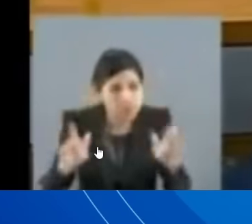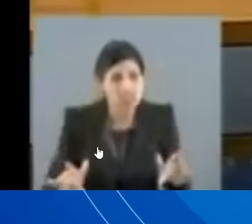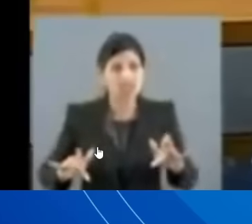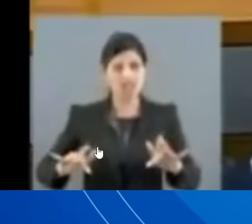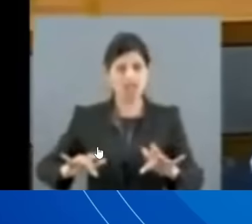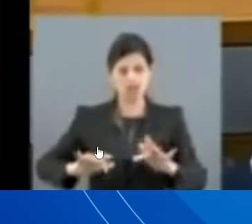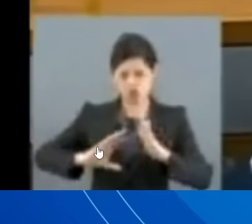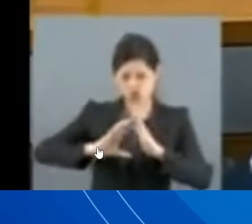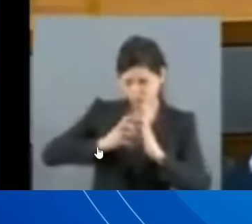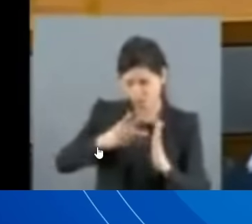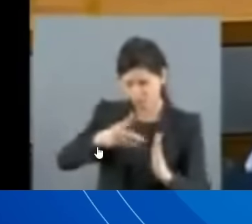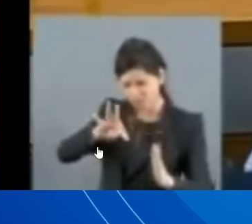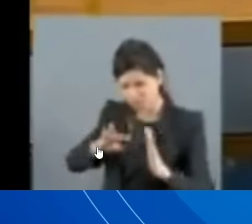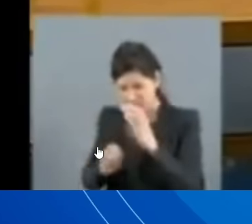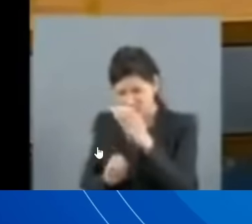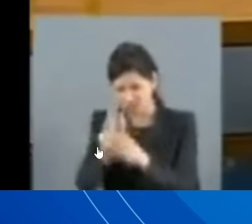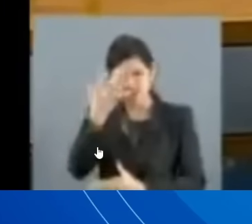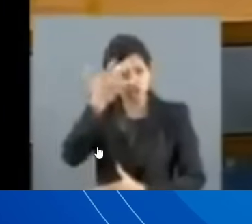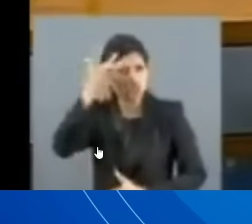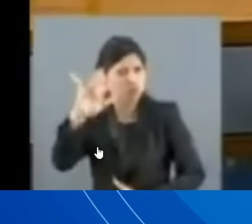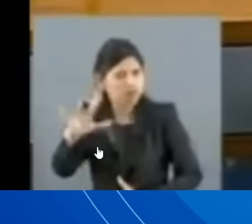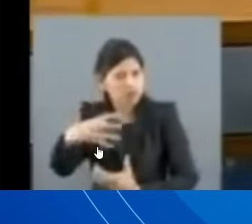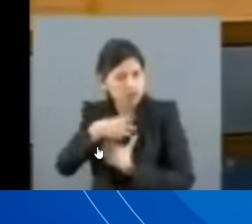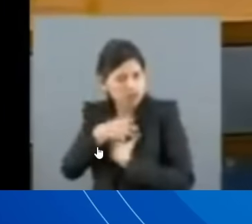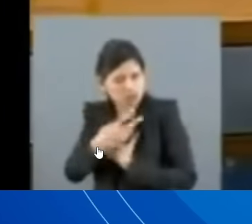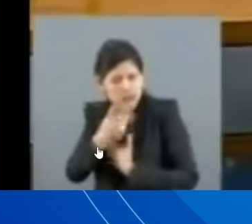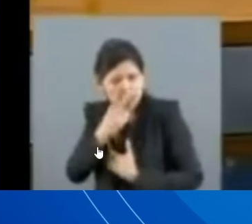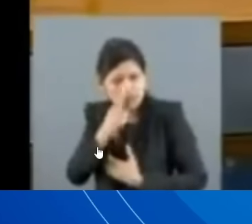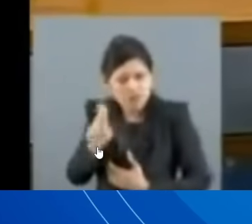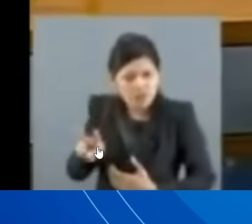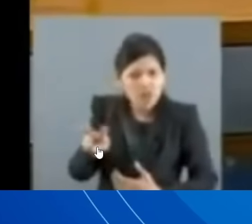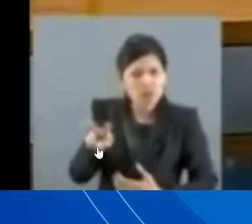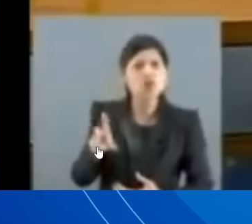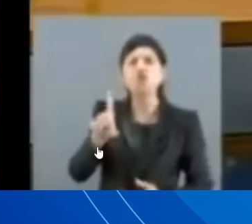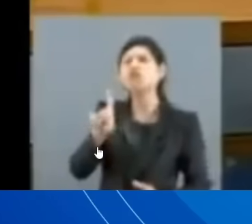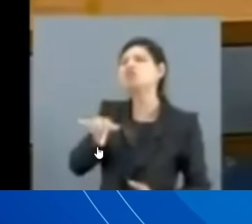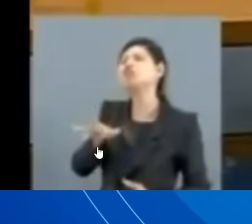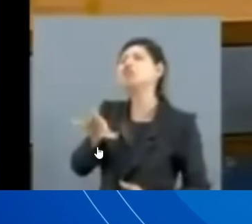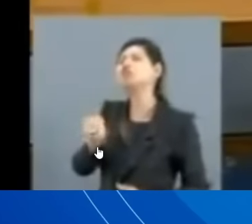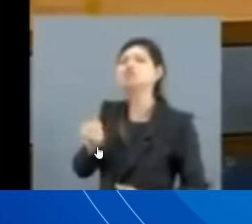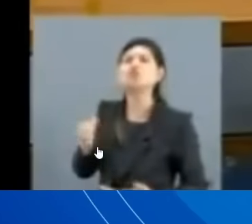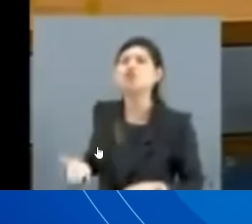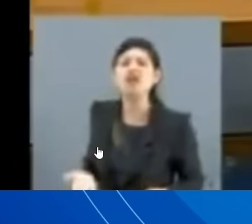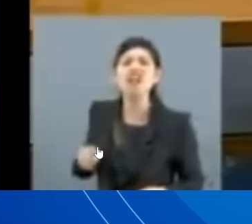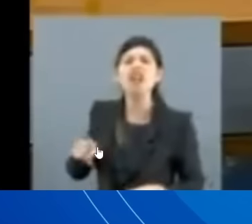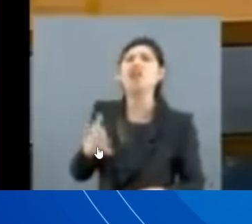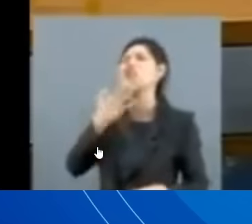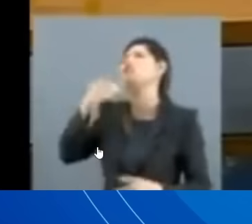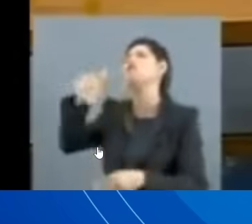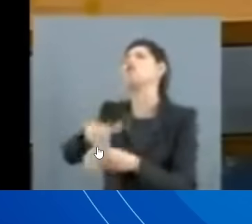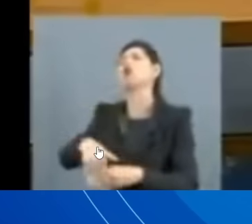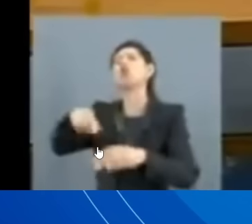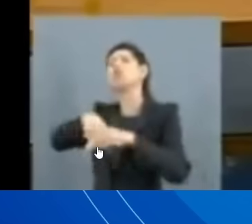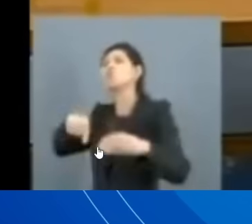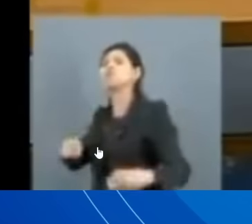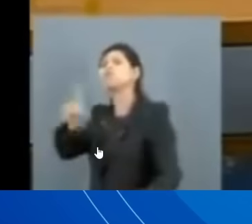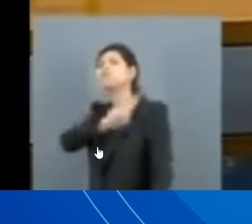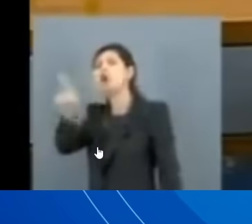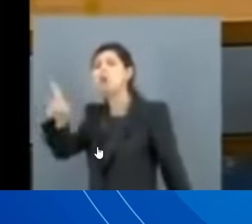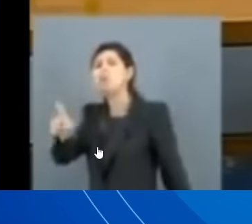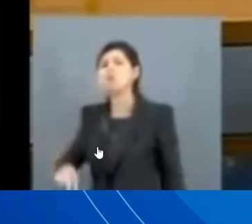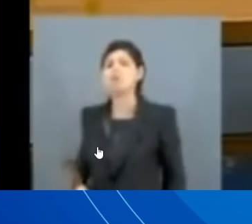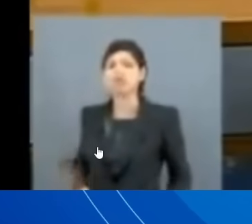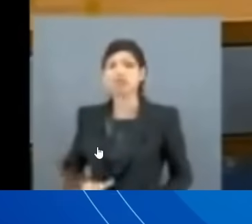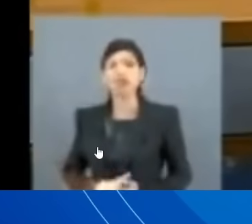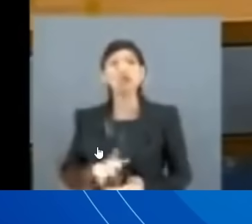PT. Não sei como é que eles se sentem vendo essa valentia do Dino, mas se ele for candidato ao Supremo, eu já voto contra. Mas eu quero ver a